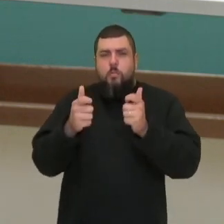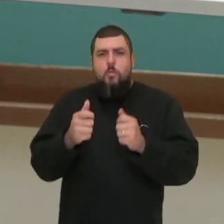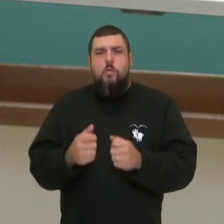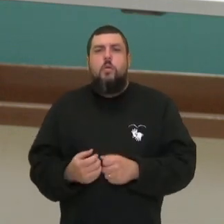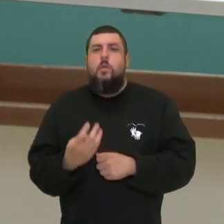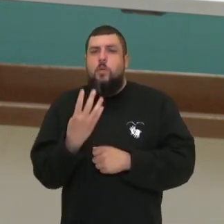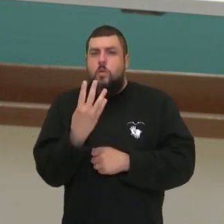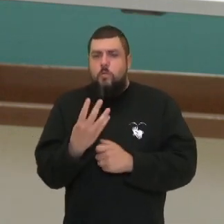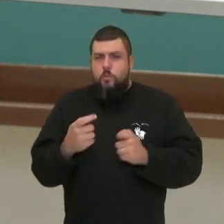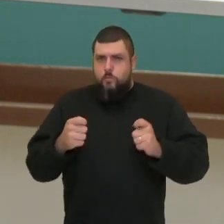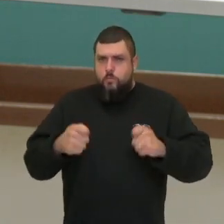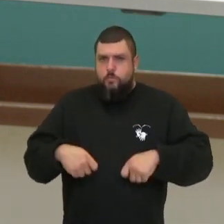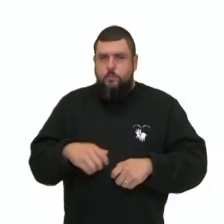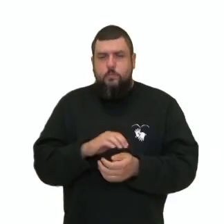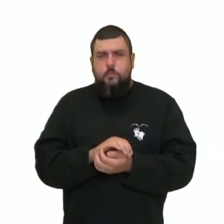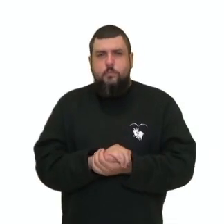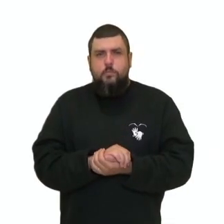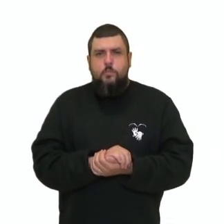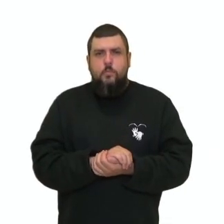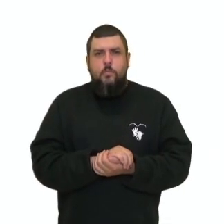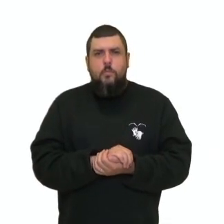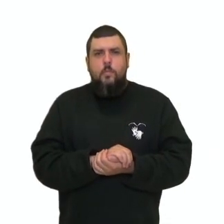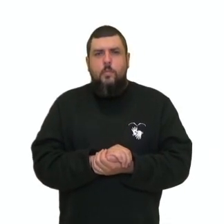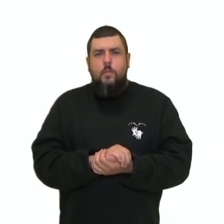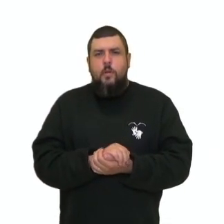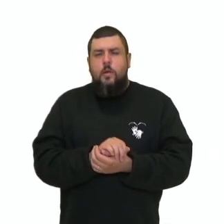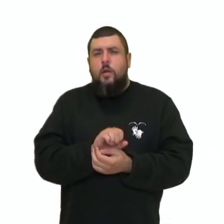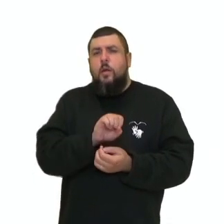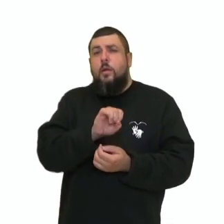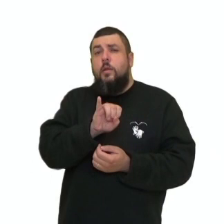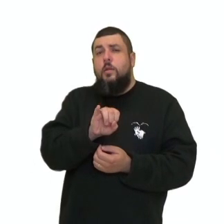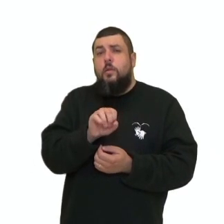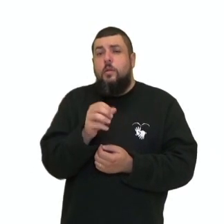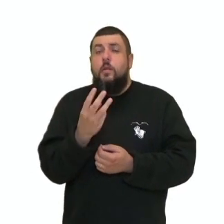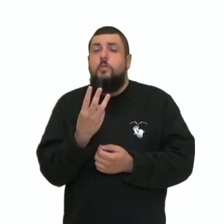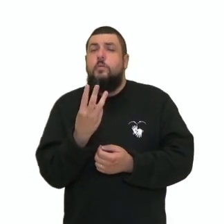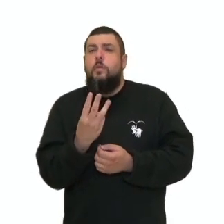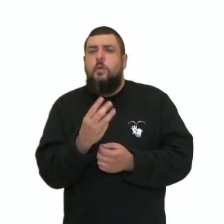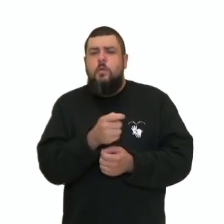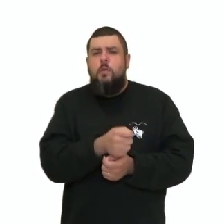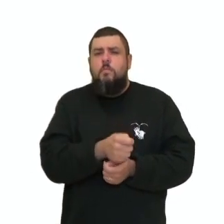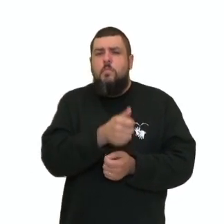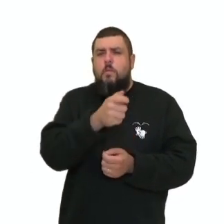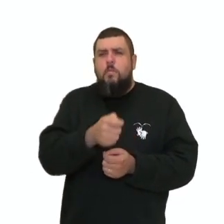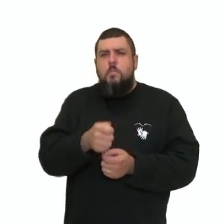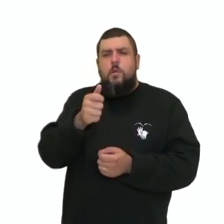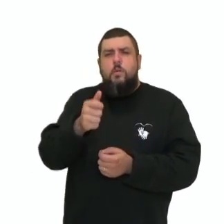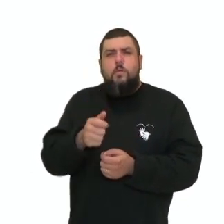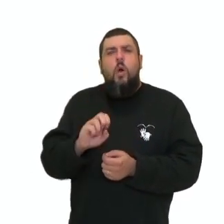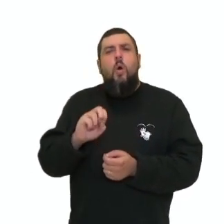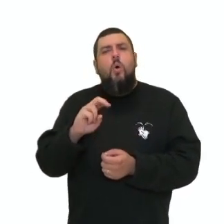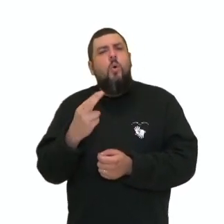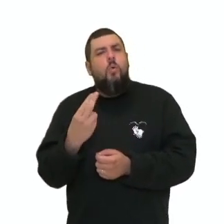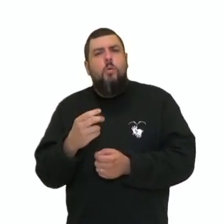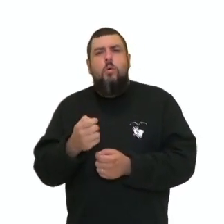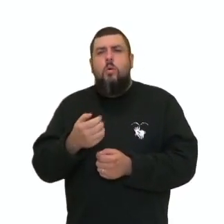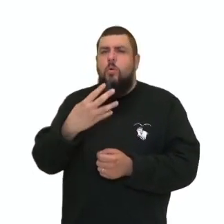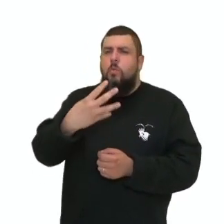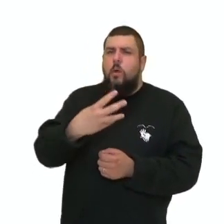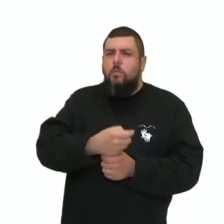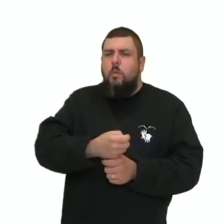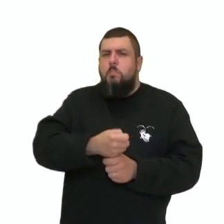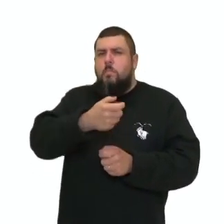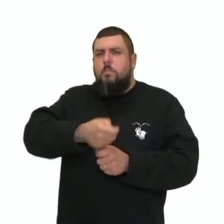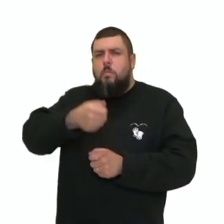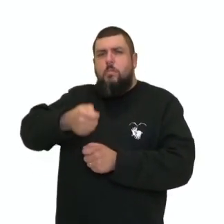resultados. E se lançarmos 3 moedas diferentes ou 4 moedas diferentes? Quantos serão